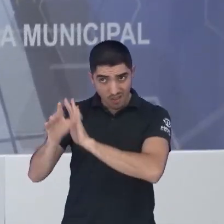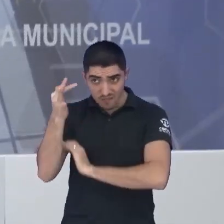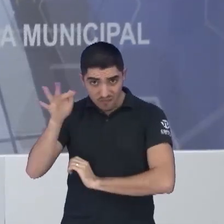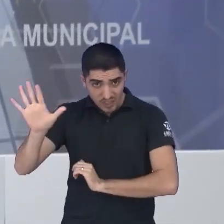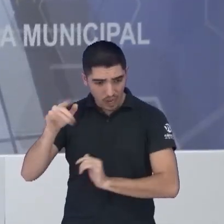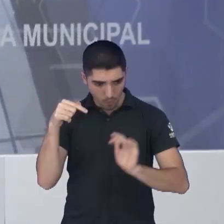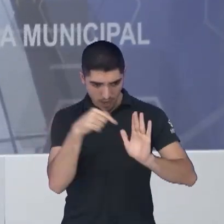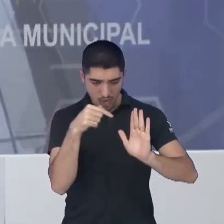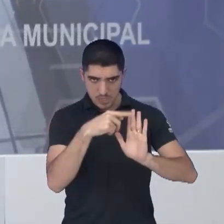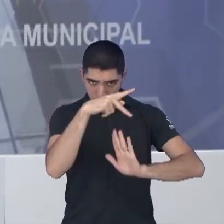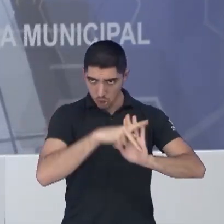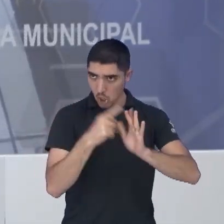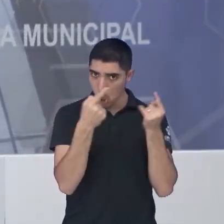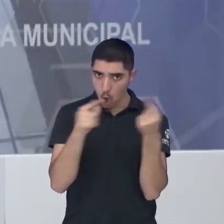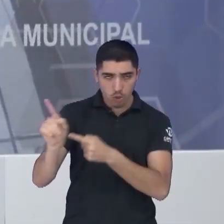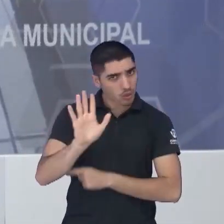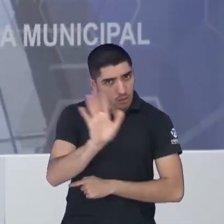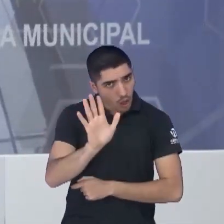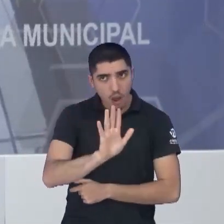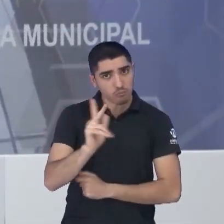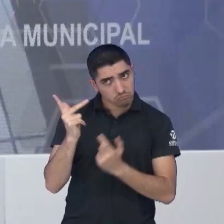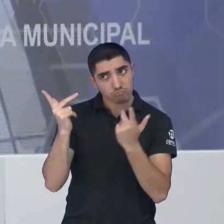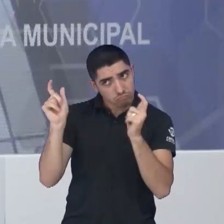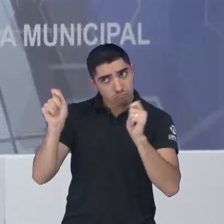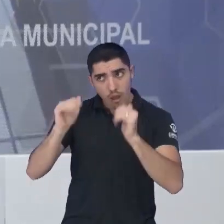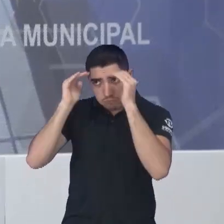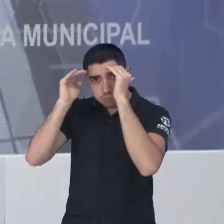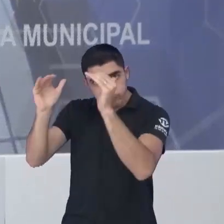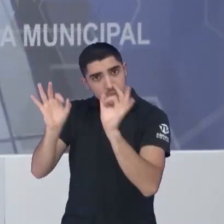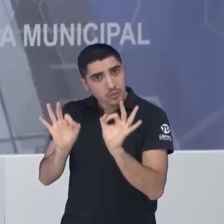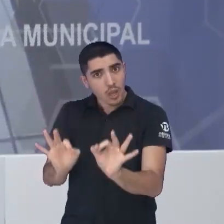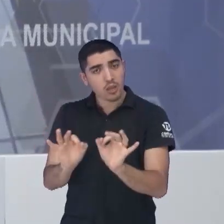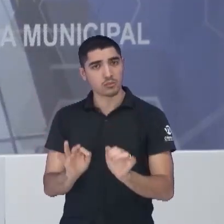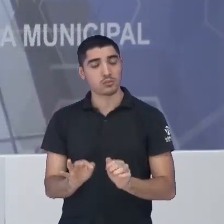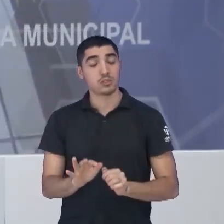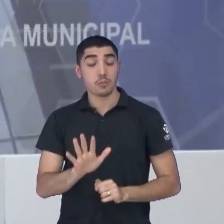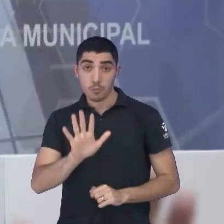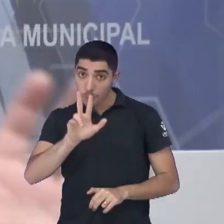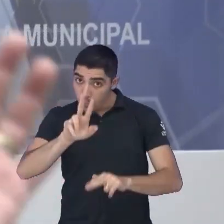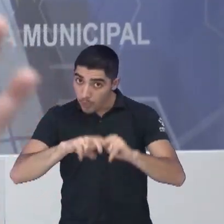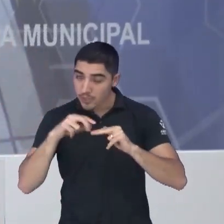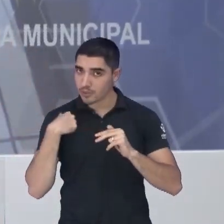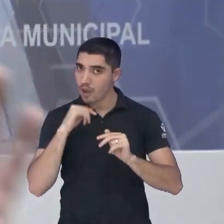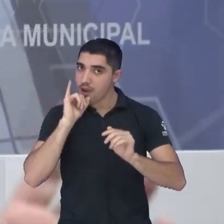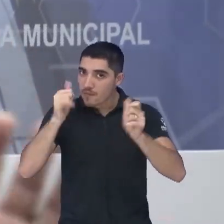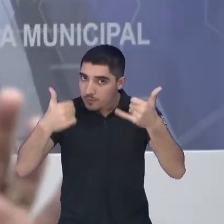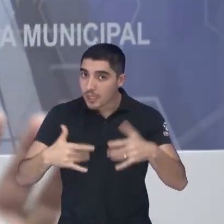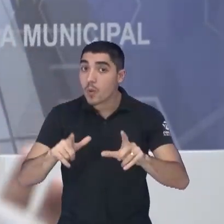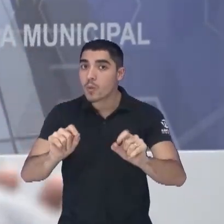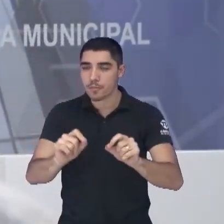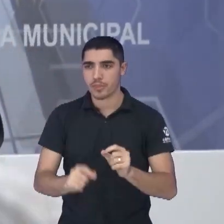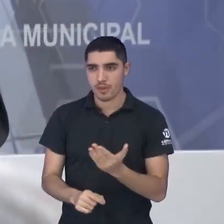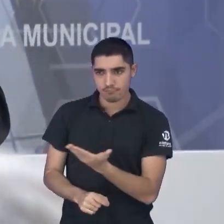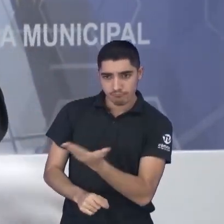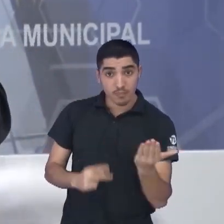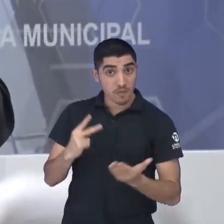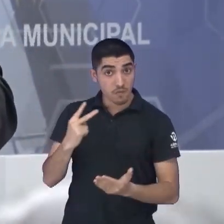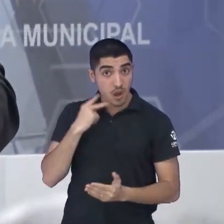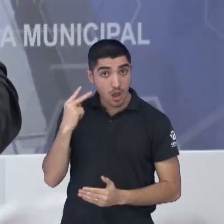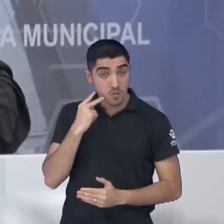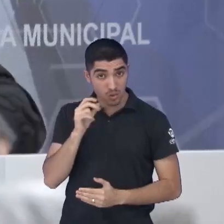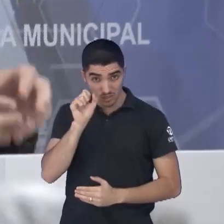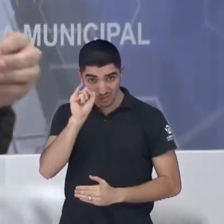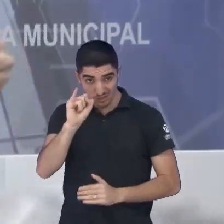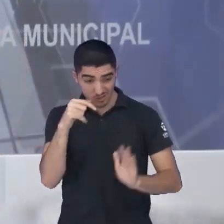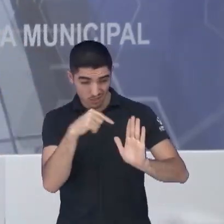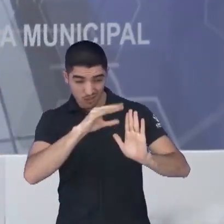legisle no municipal, e eu trago a preocupação de que os vereadores, se aprovar uma emenda